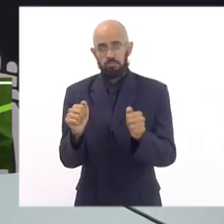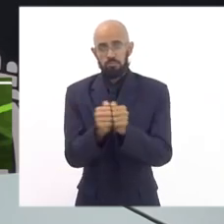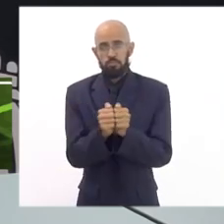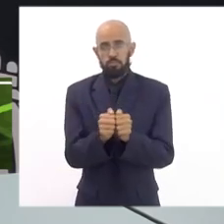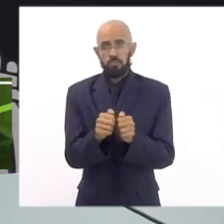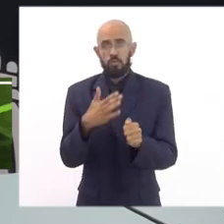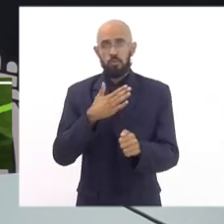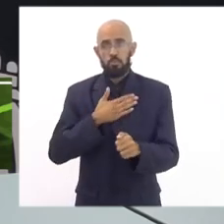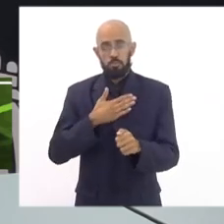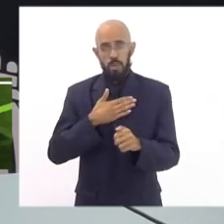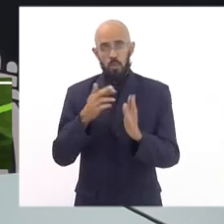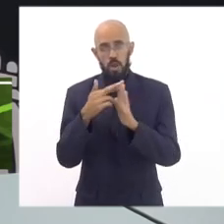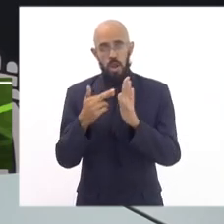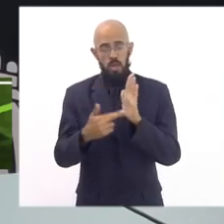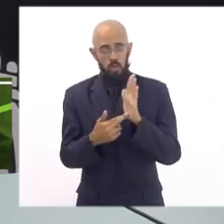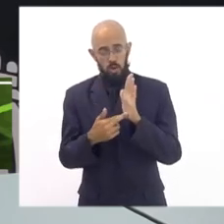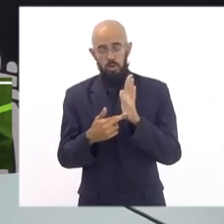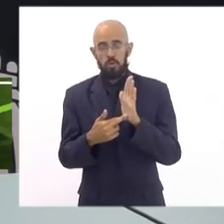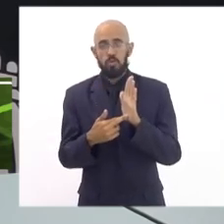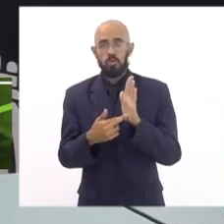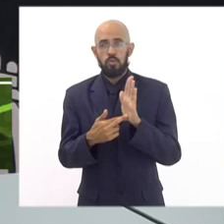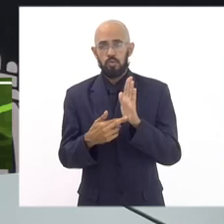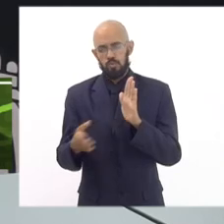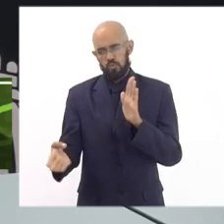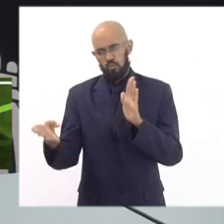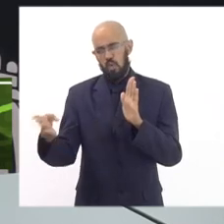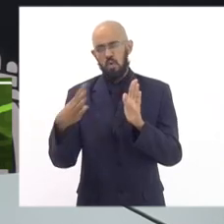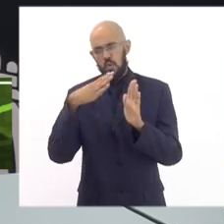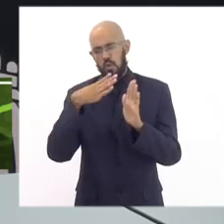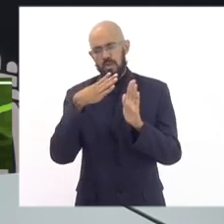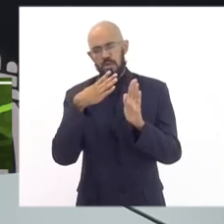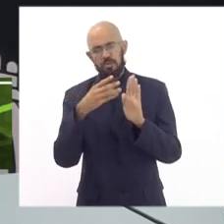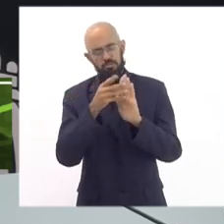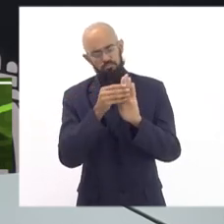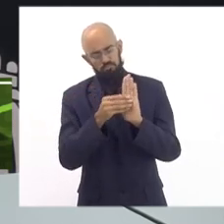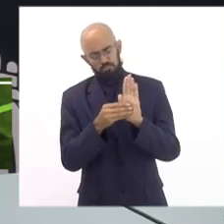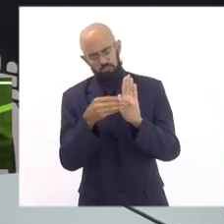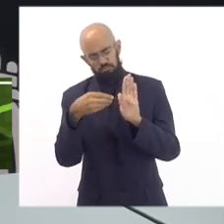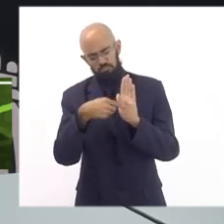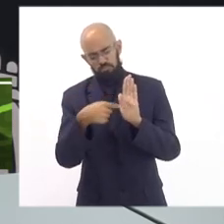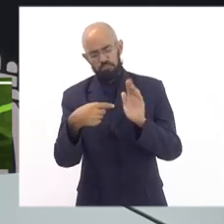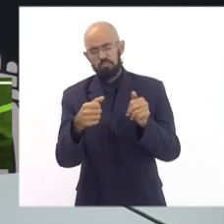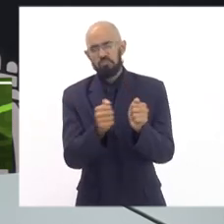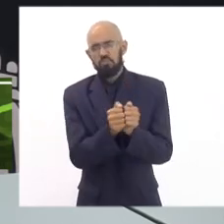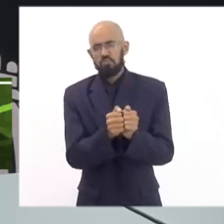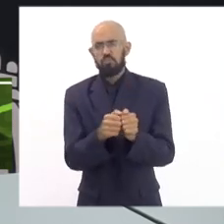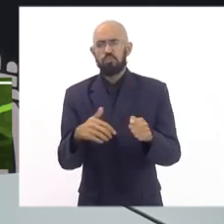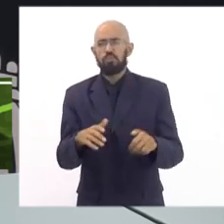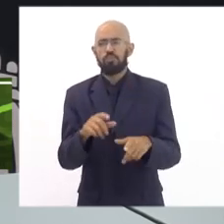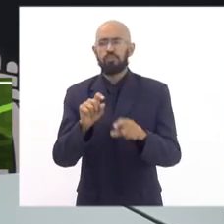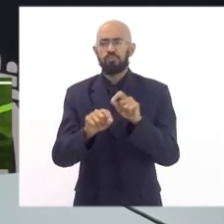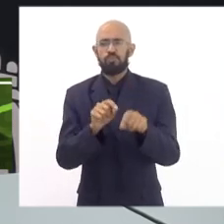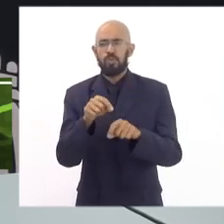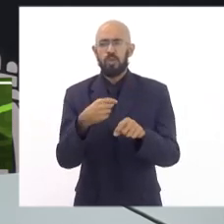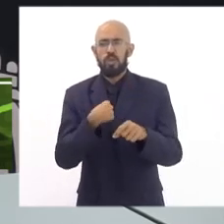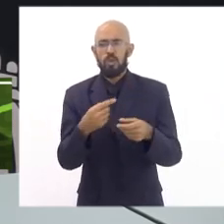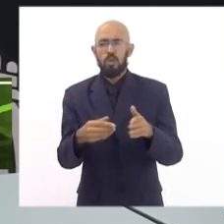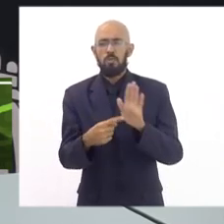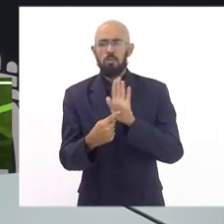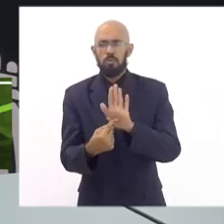meu relatório, que o senhor conhece, está aqui na pauta, eu apresentei a constitucionalidade